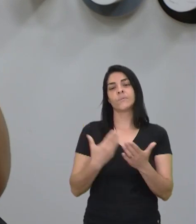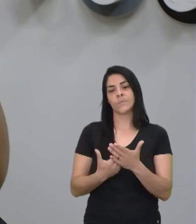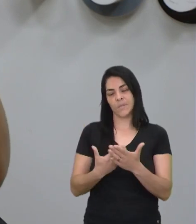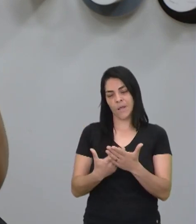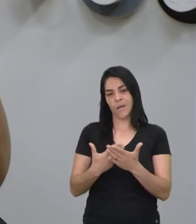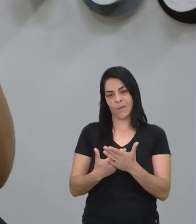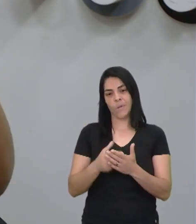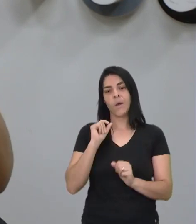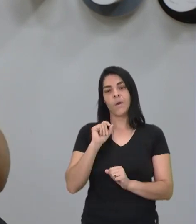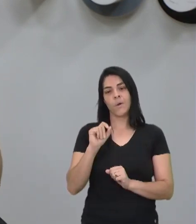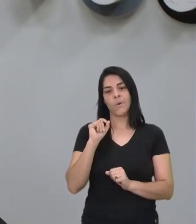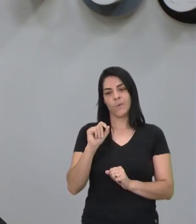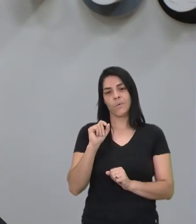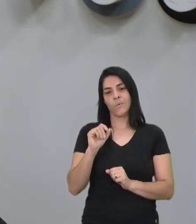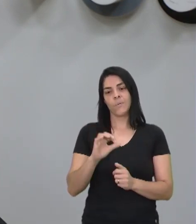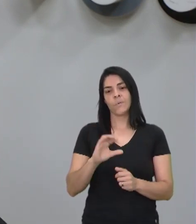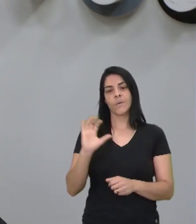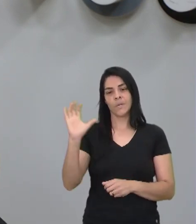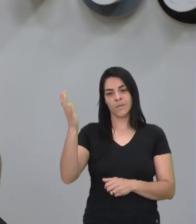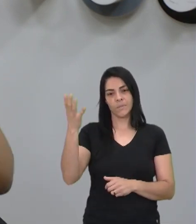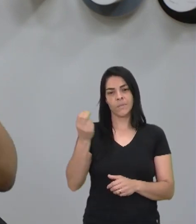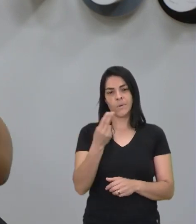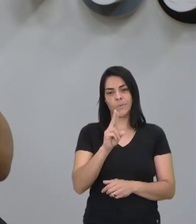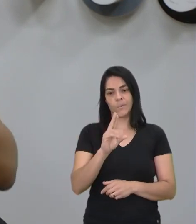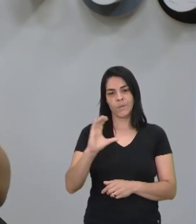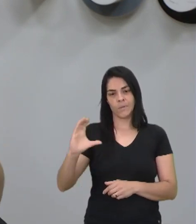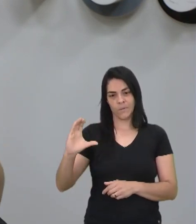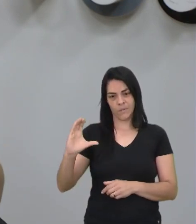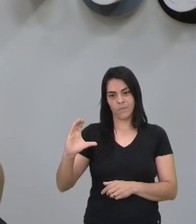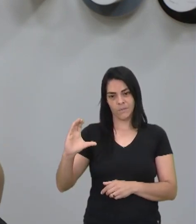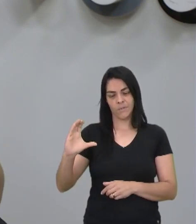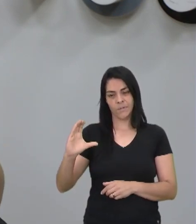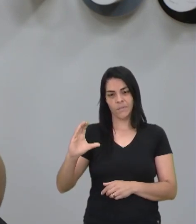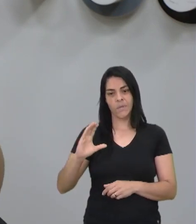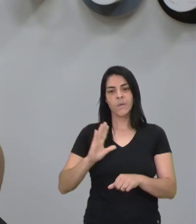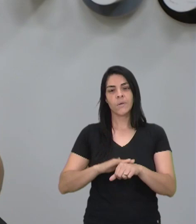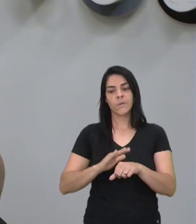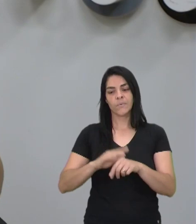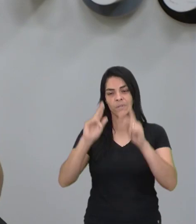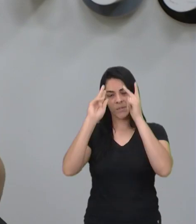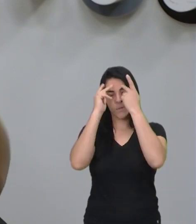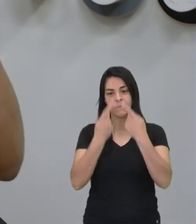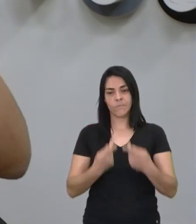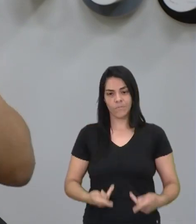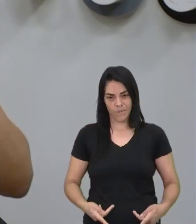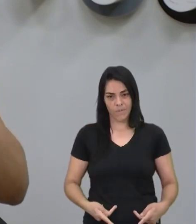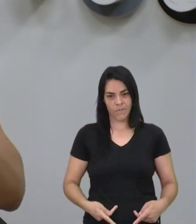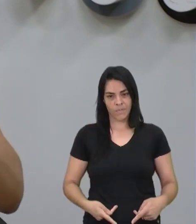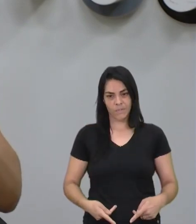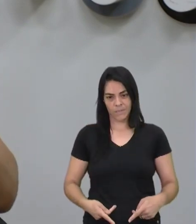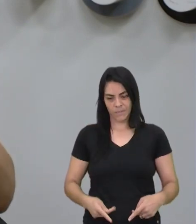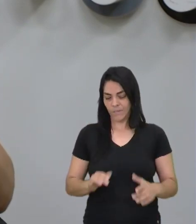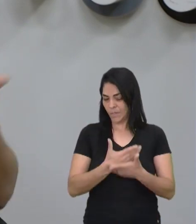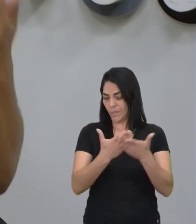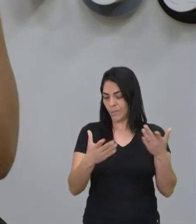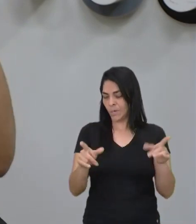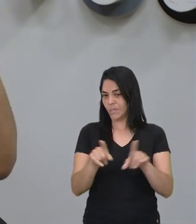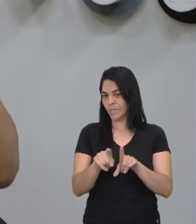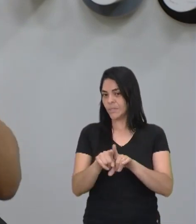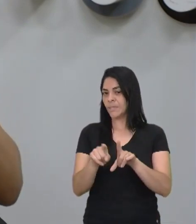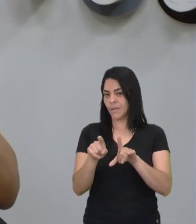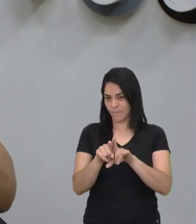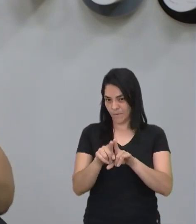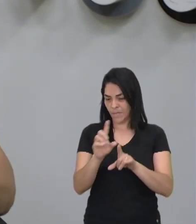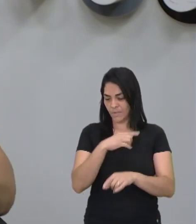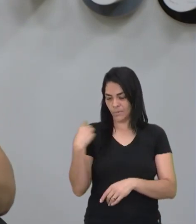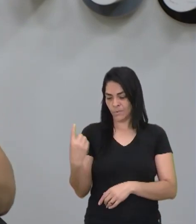calhar o nome dessa unidade curricular. O que as ações humanas estão fazendo. E cabe a nós também, através das